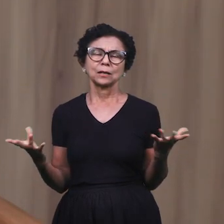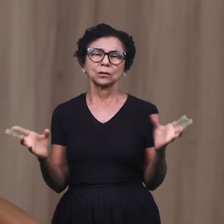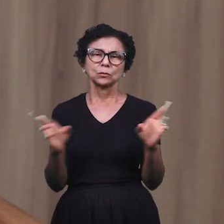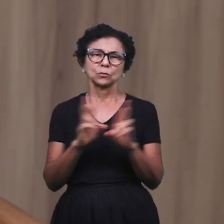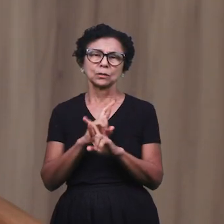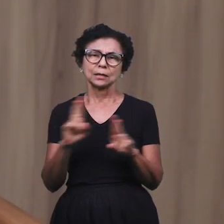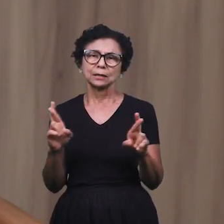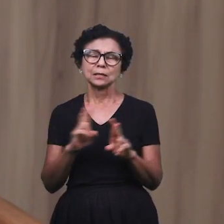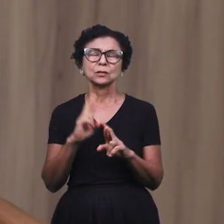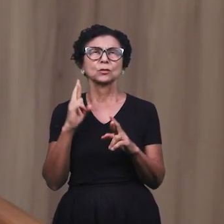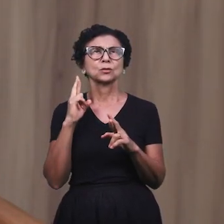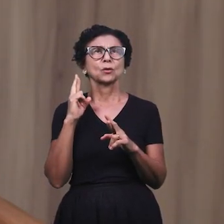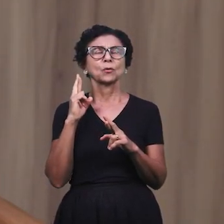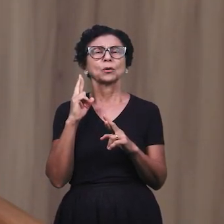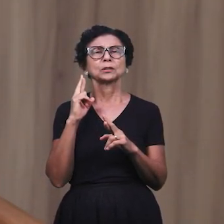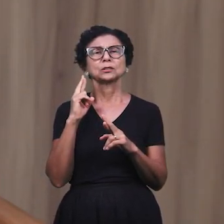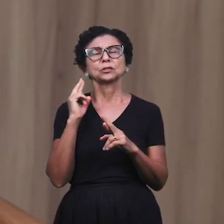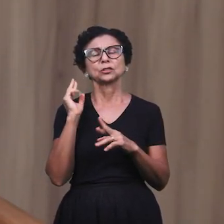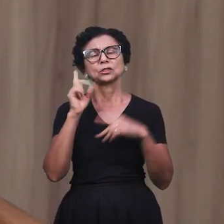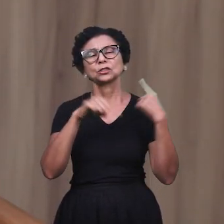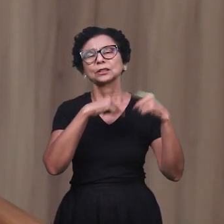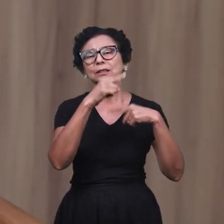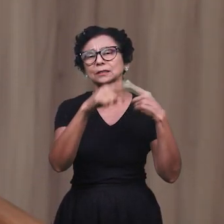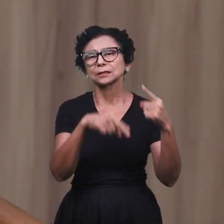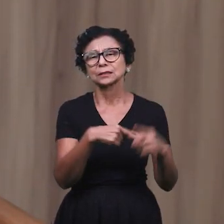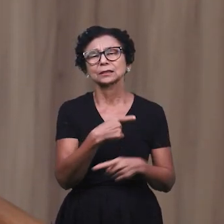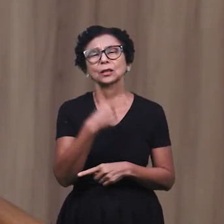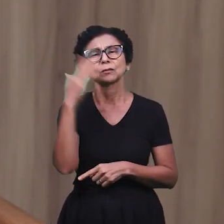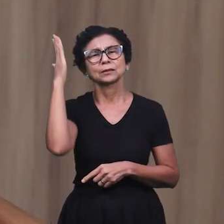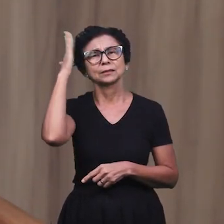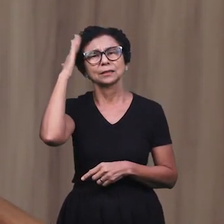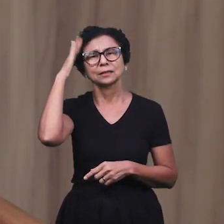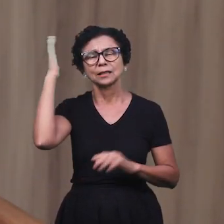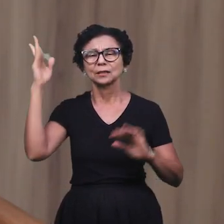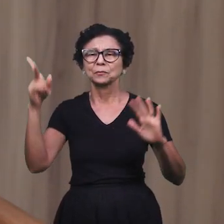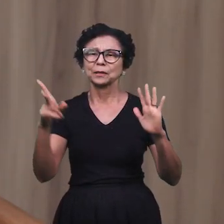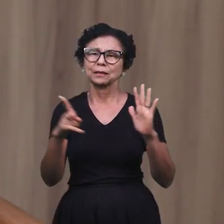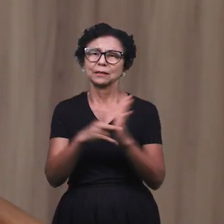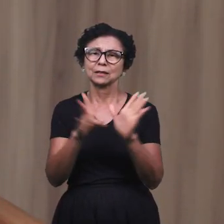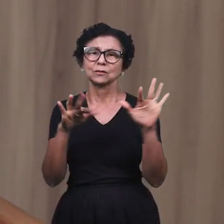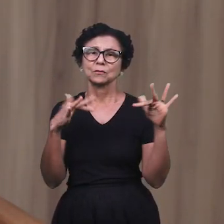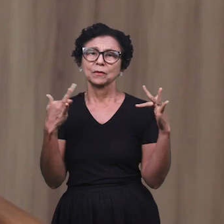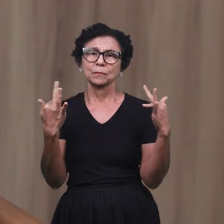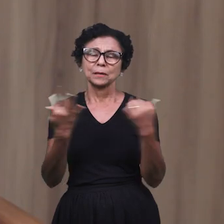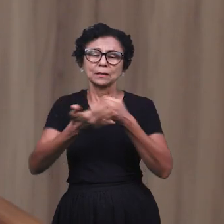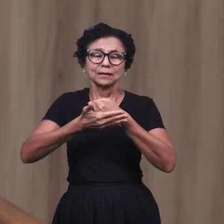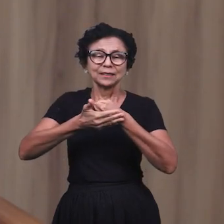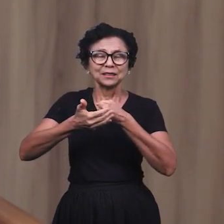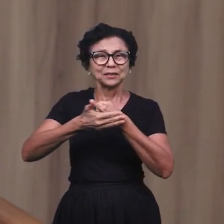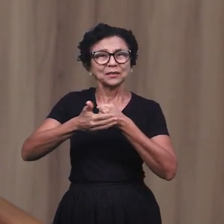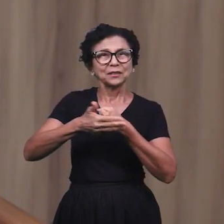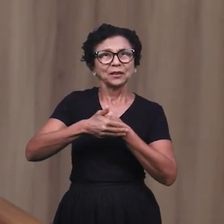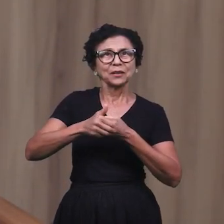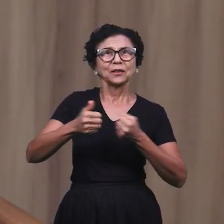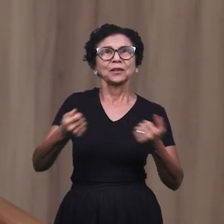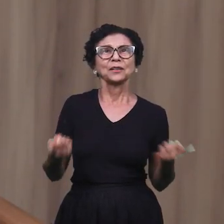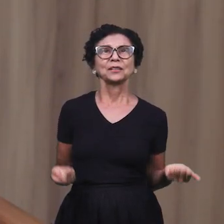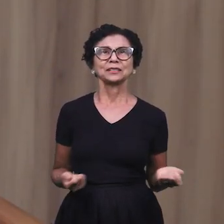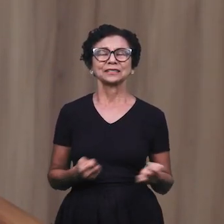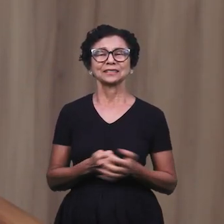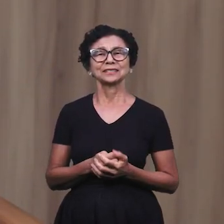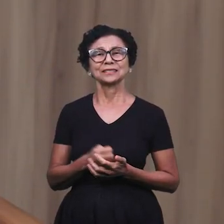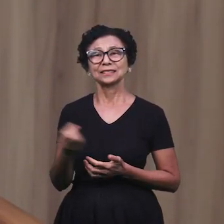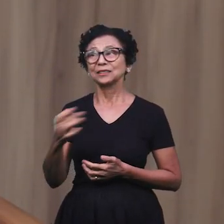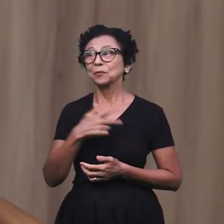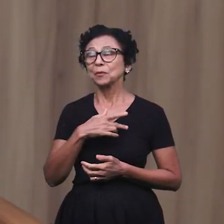de geração, saber que ele faz parte de uma família carinhosa, né? Igual o pastor falou, com tantas memórias que ele